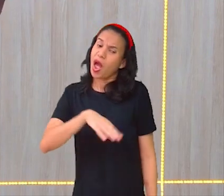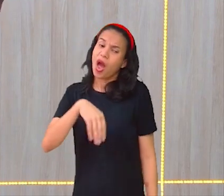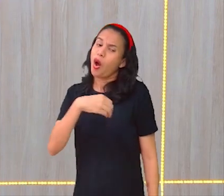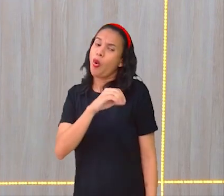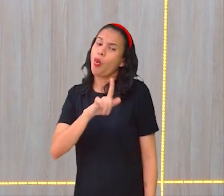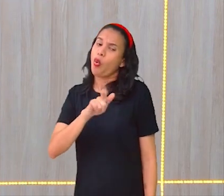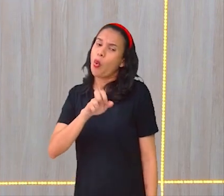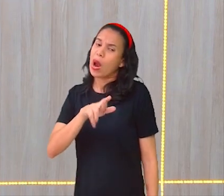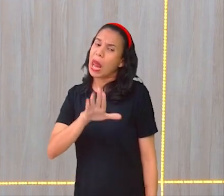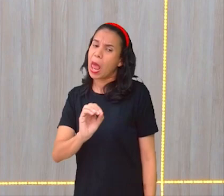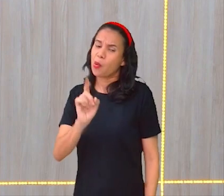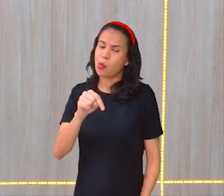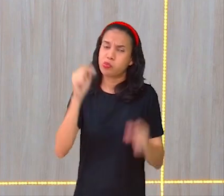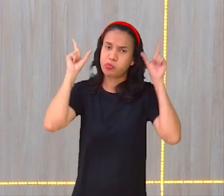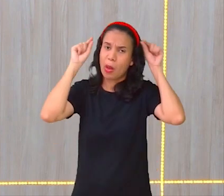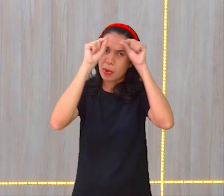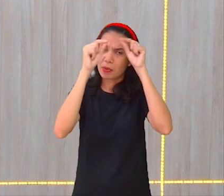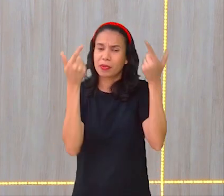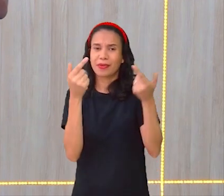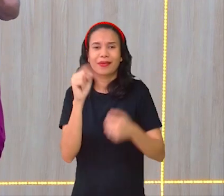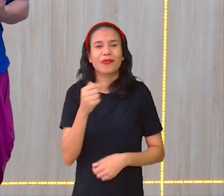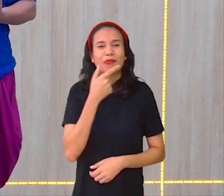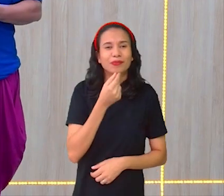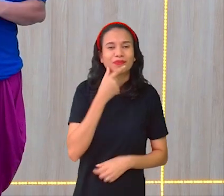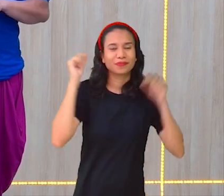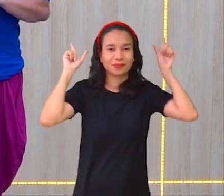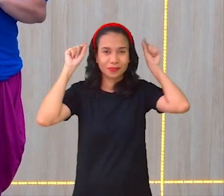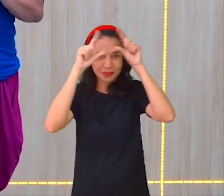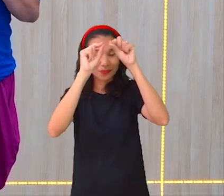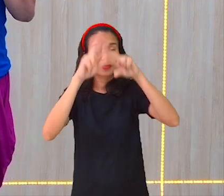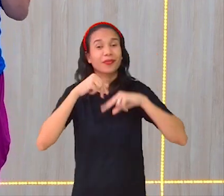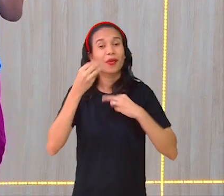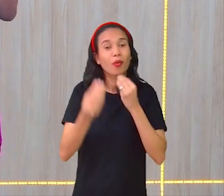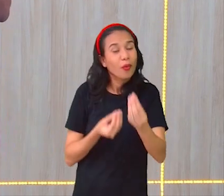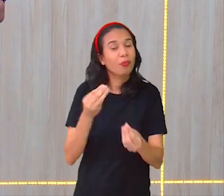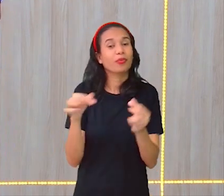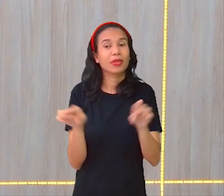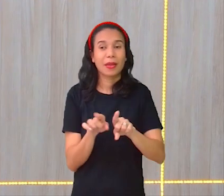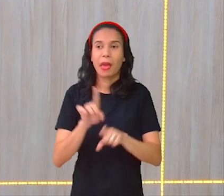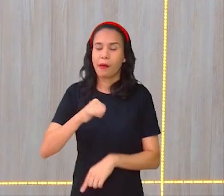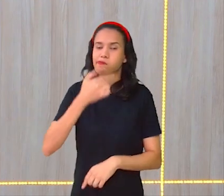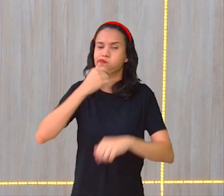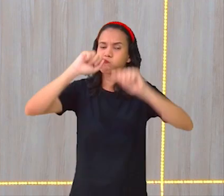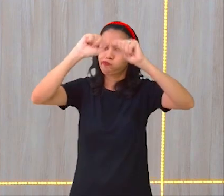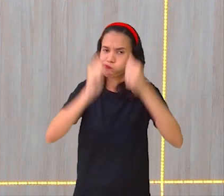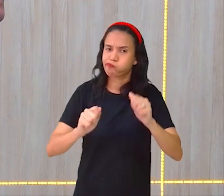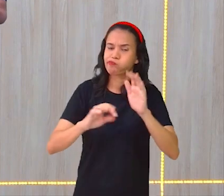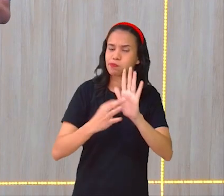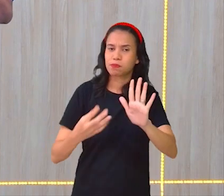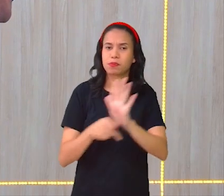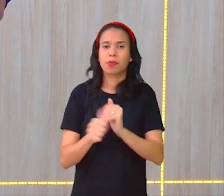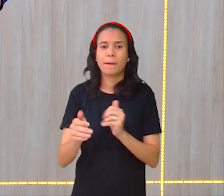grego, que é El Greco, né? Que é o grego em espanhol. Então, o El Greco também é um artista